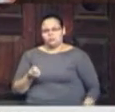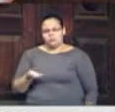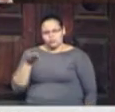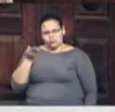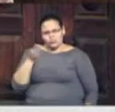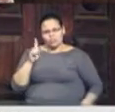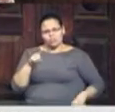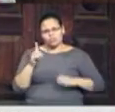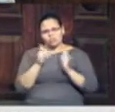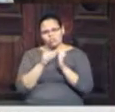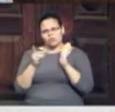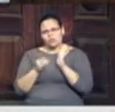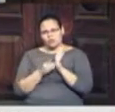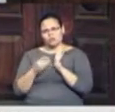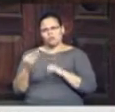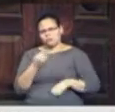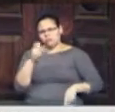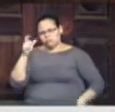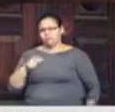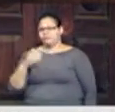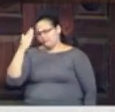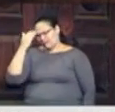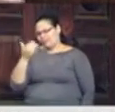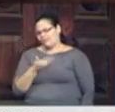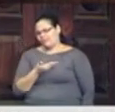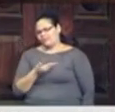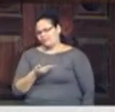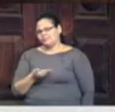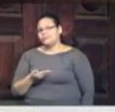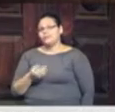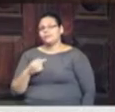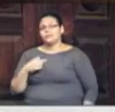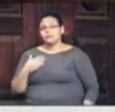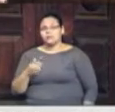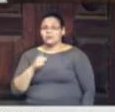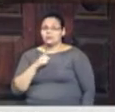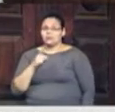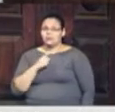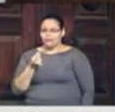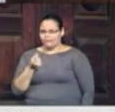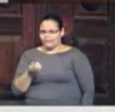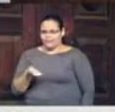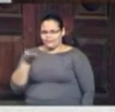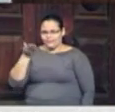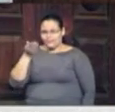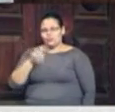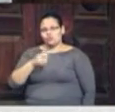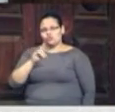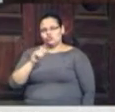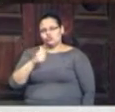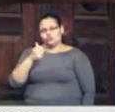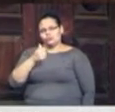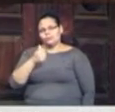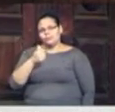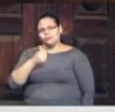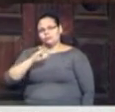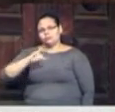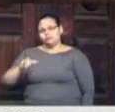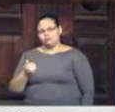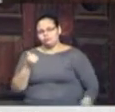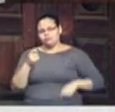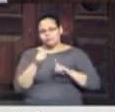decreto. Vossa Excelência sabe disso. E se teve reajuste em 1º de janeiro, e